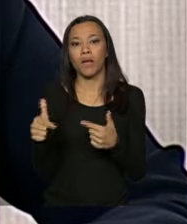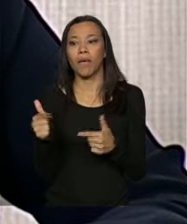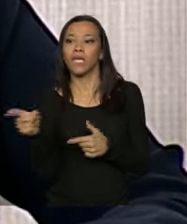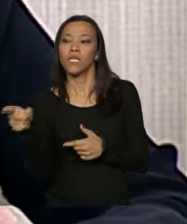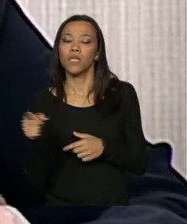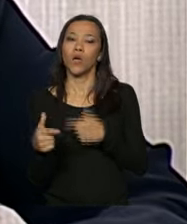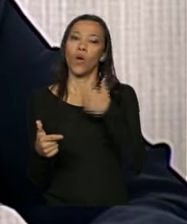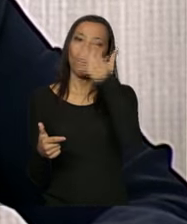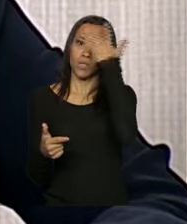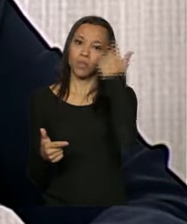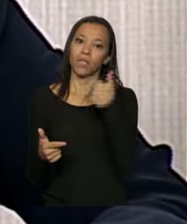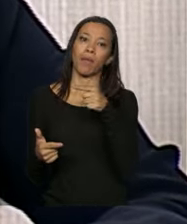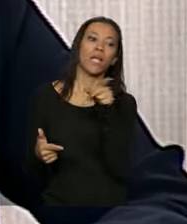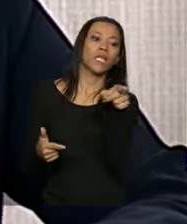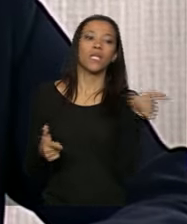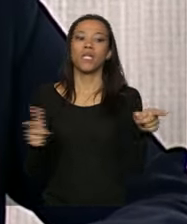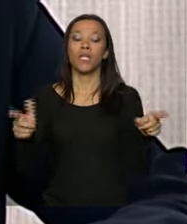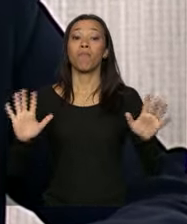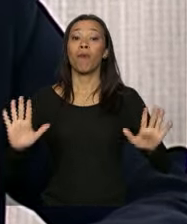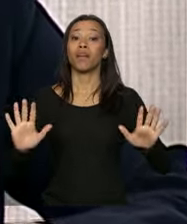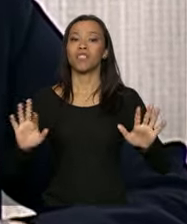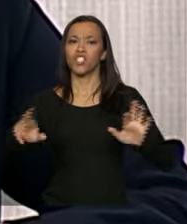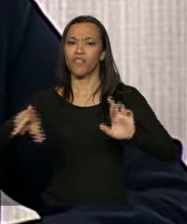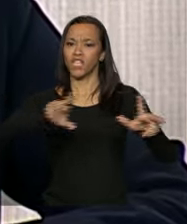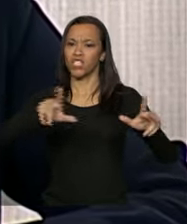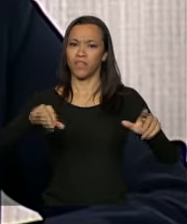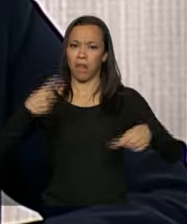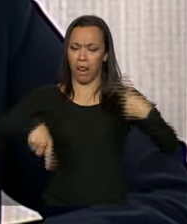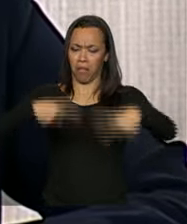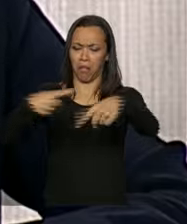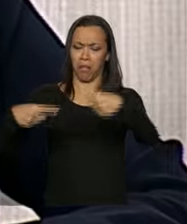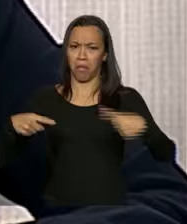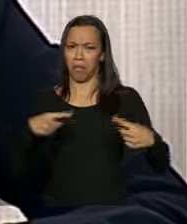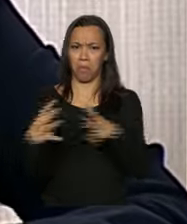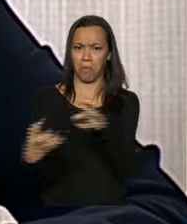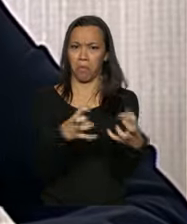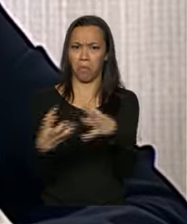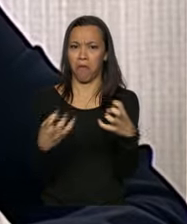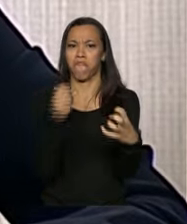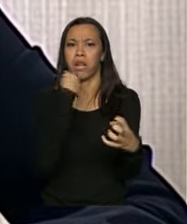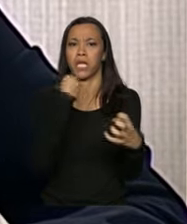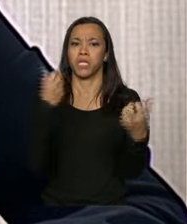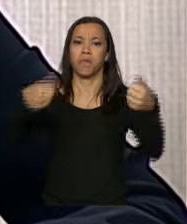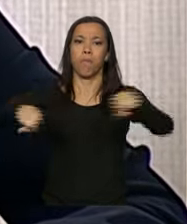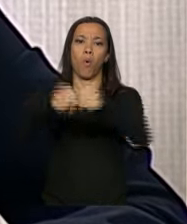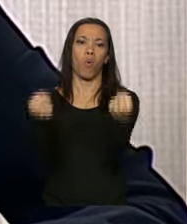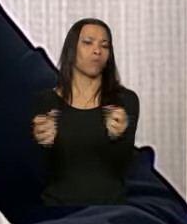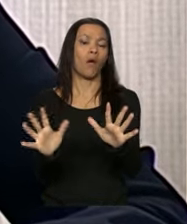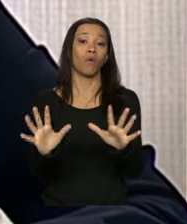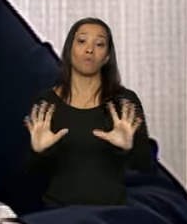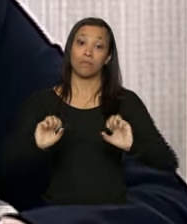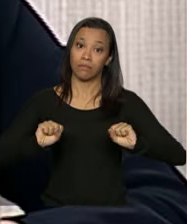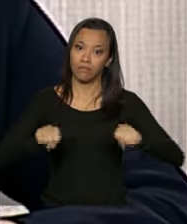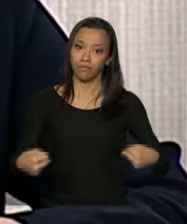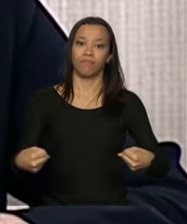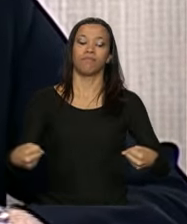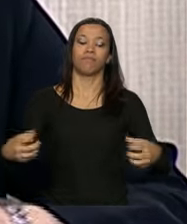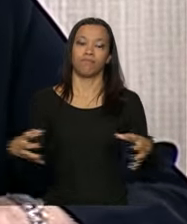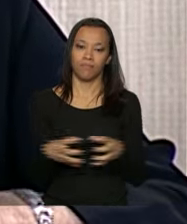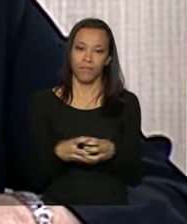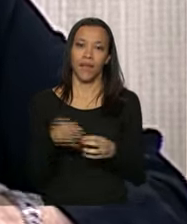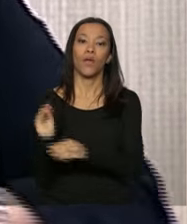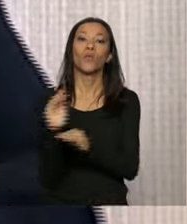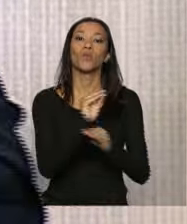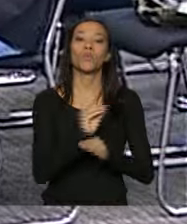vezes, mas as nossas diferenças, ela não pode se traduzir em fraqueza para nossa missão e a nossa missão é poupar